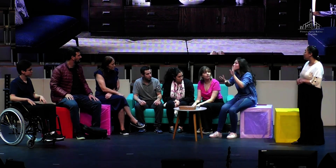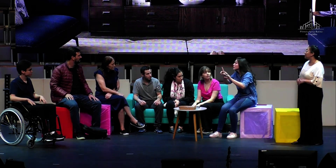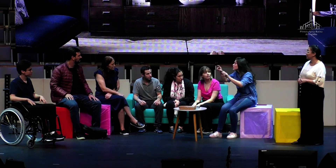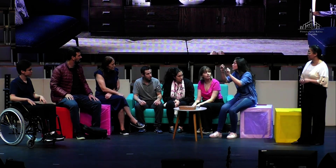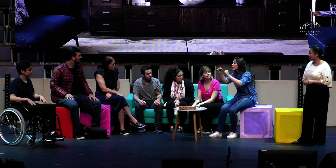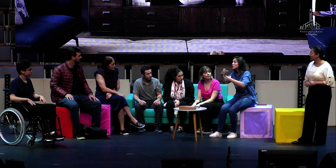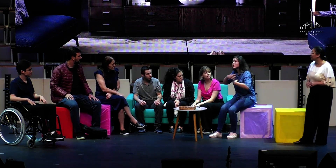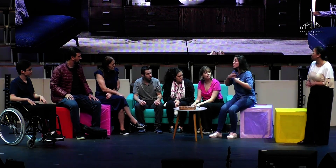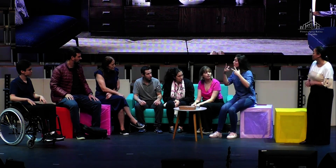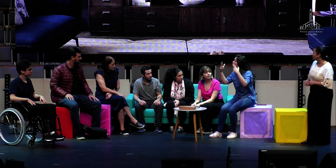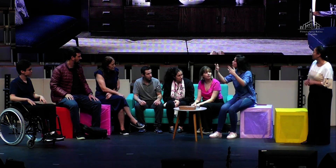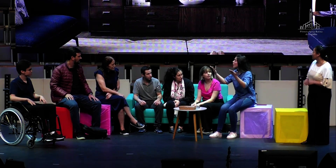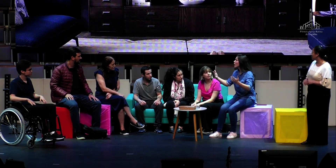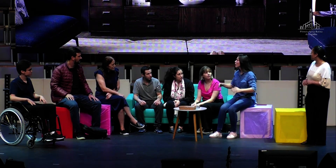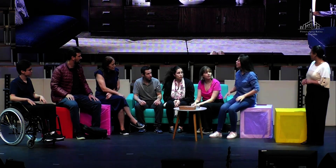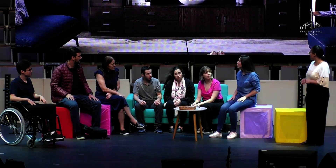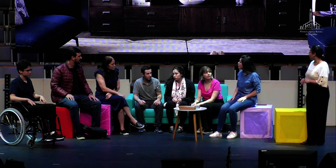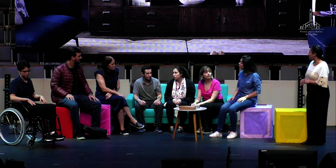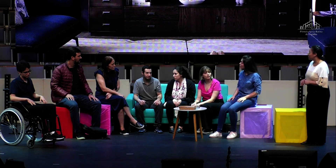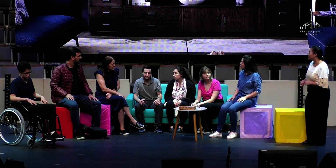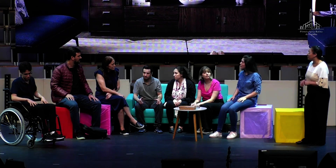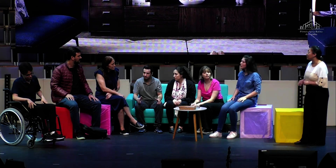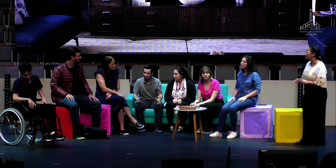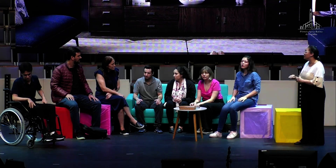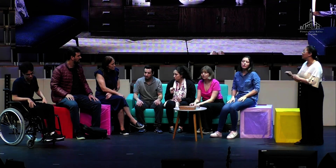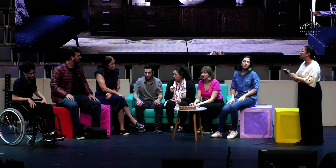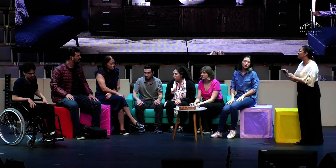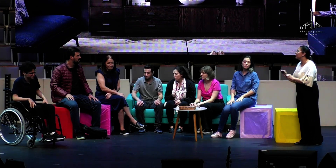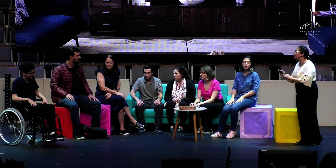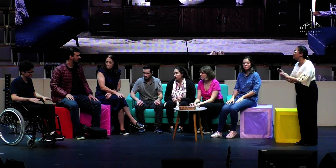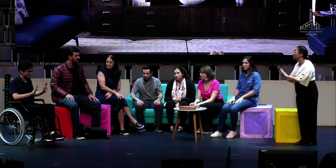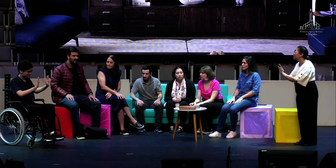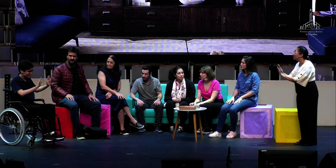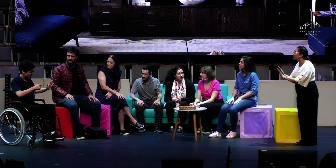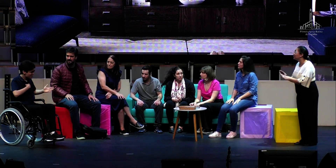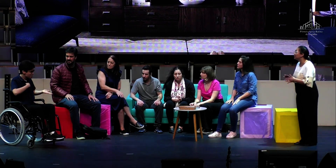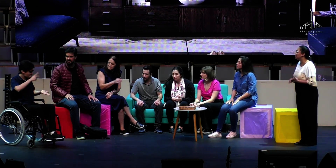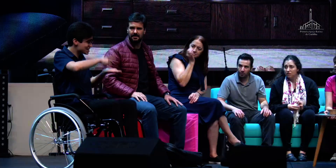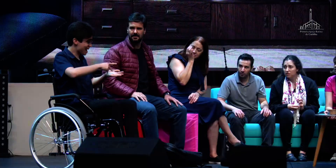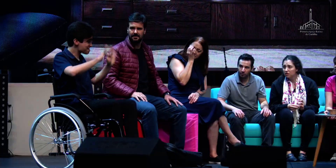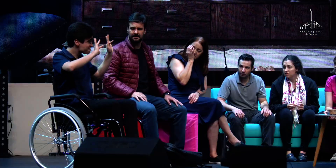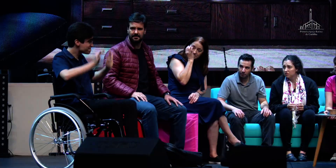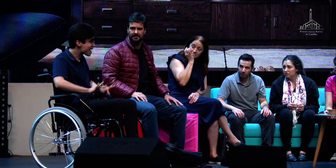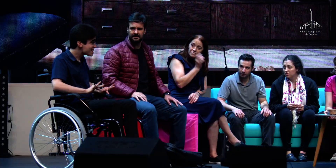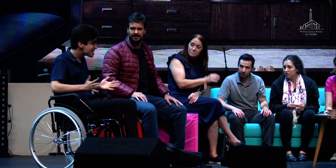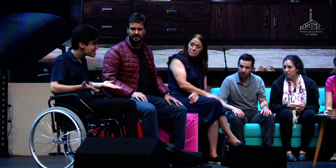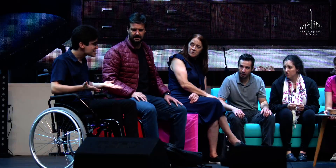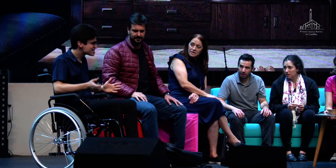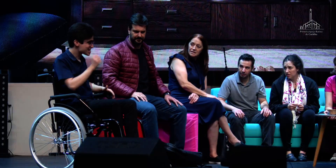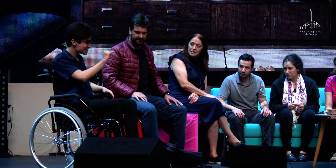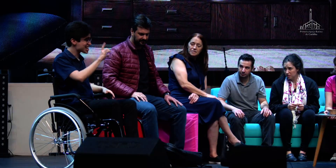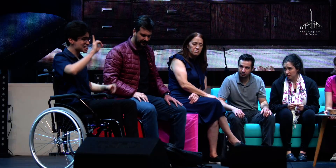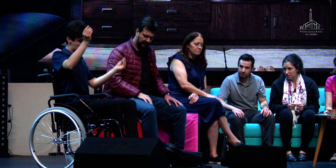entenda que eu sou muito mais feliz. Você também pode sentir a mesma coisa. Eu estaria feliz mesmo. Calma. Se Deus não tivesse me